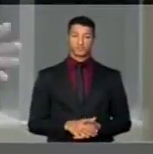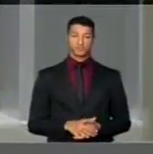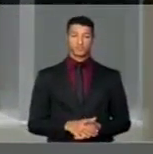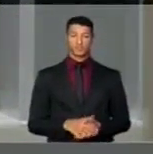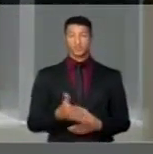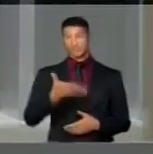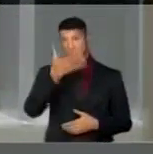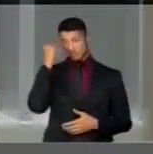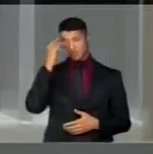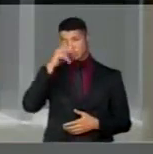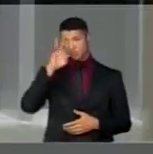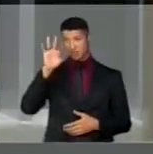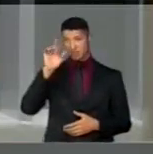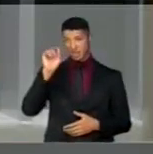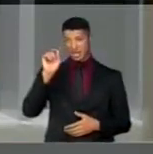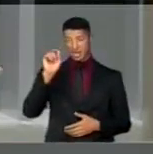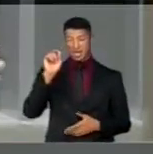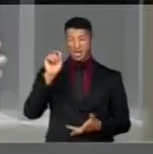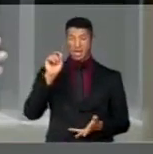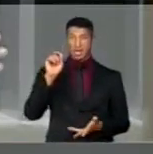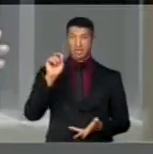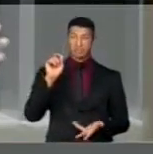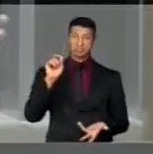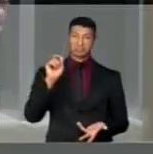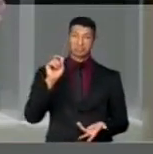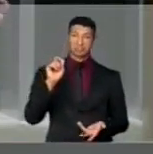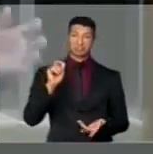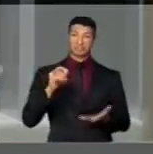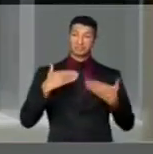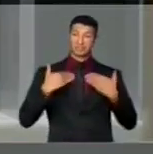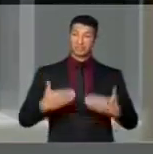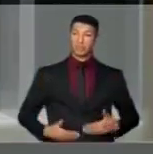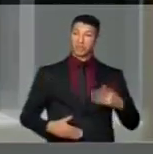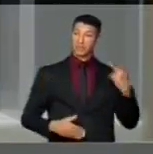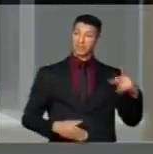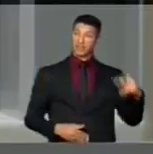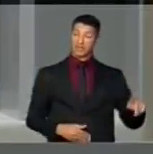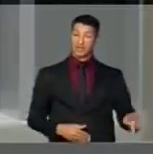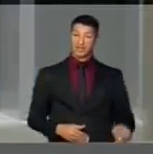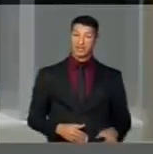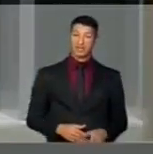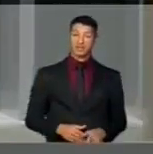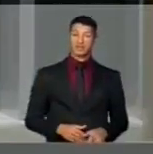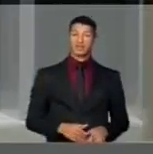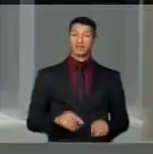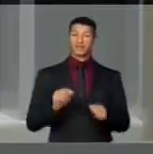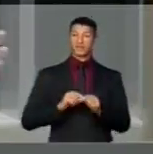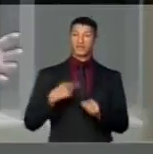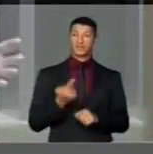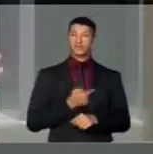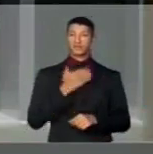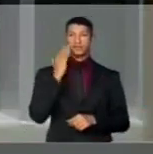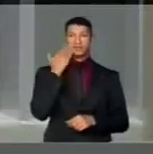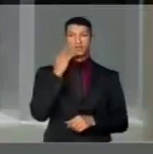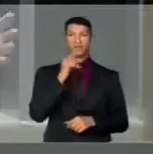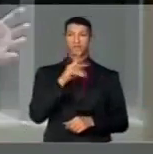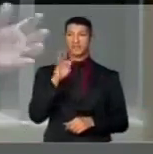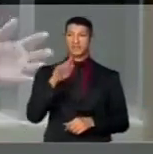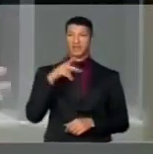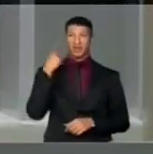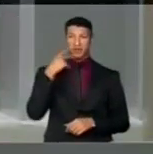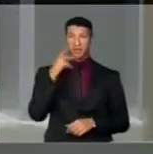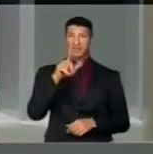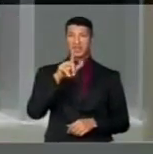Esquecem os petistas que o comportamento deles faz com que nós entendamos que o PT é um